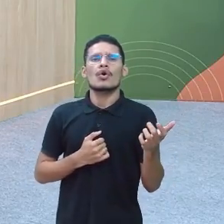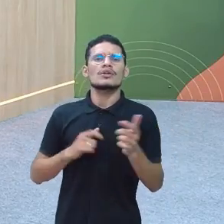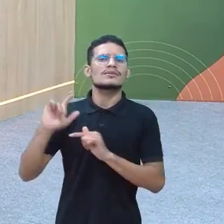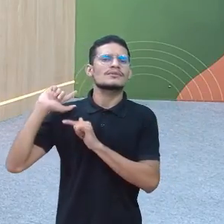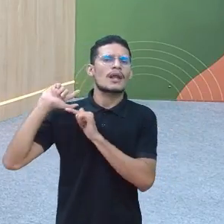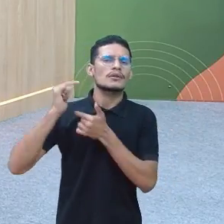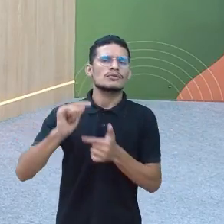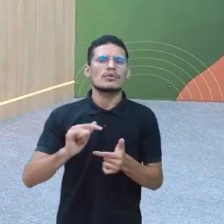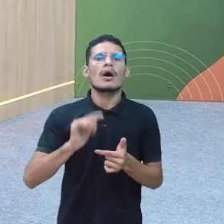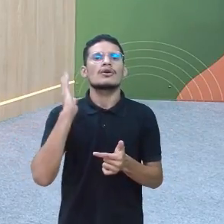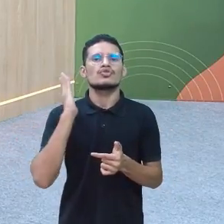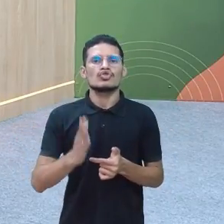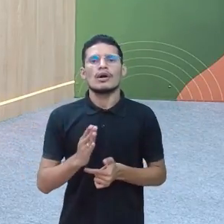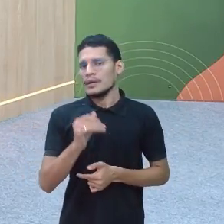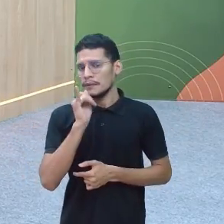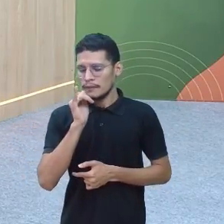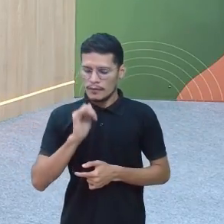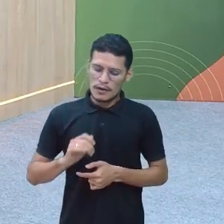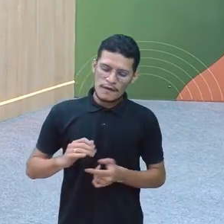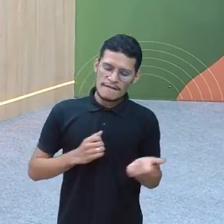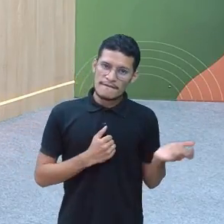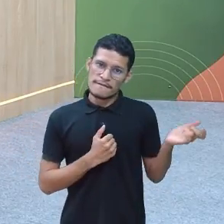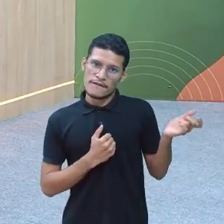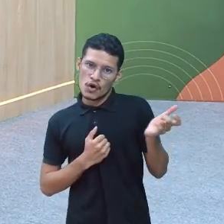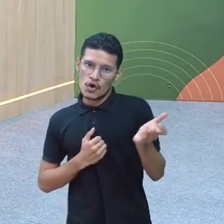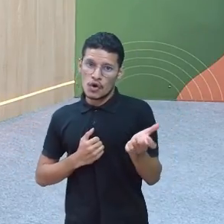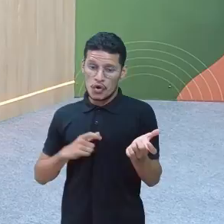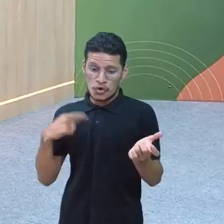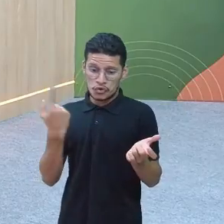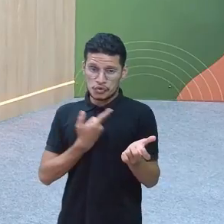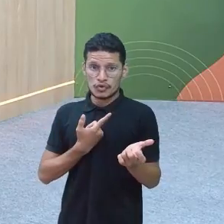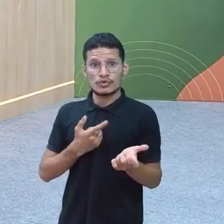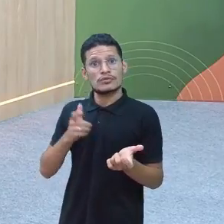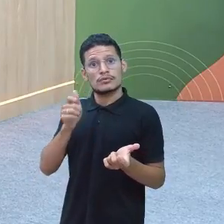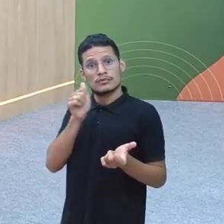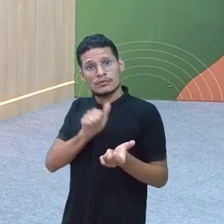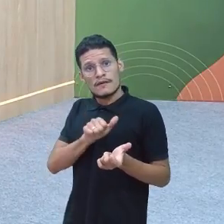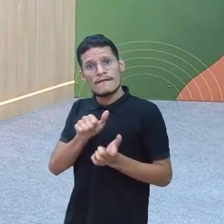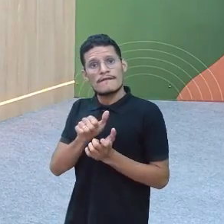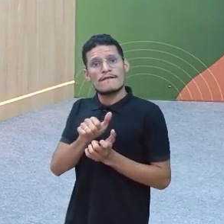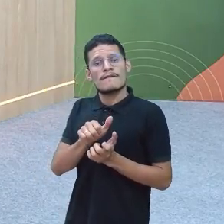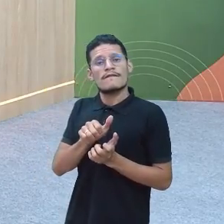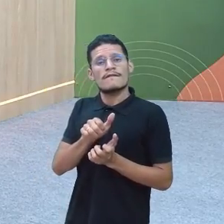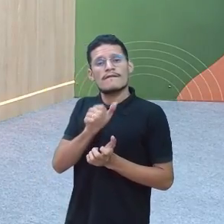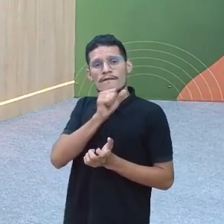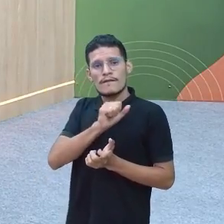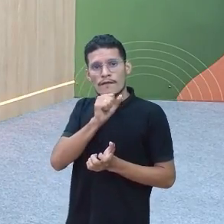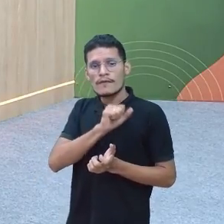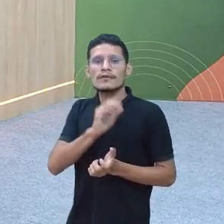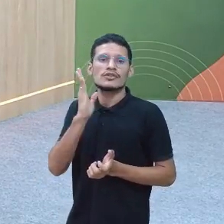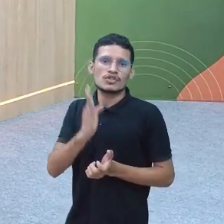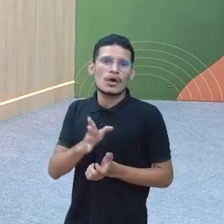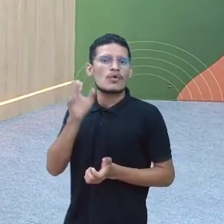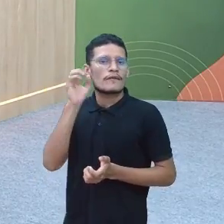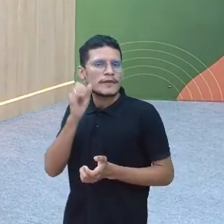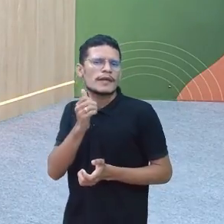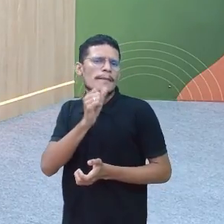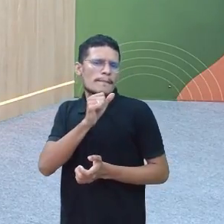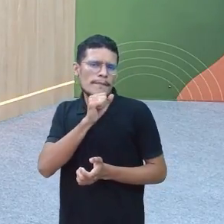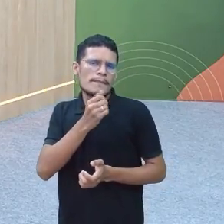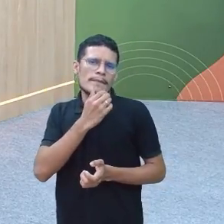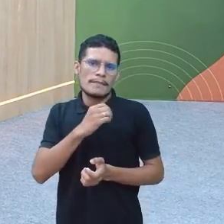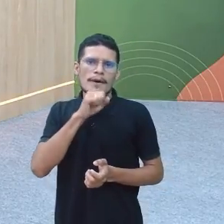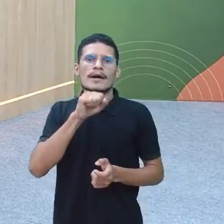Ou seja, é aquele forró que os nossos avós ouviam, nossos pais, e espero que vocês